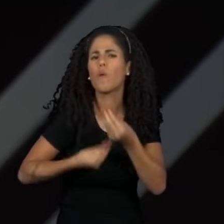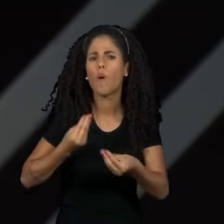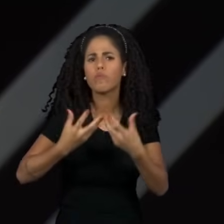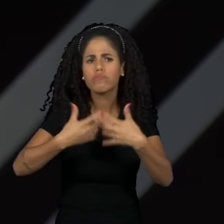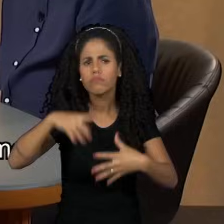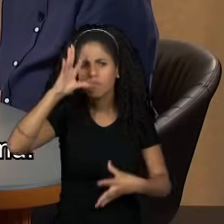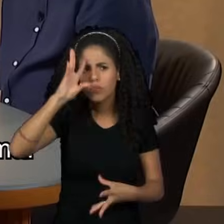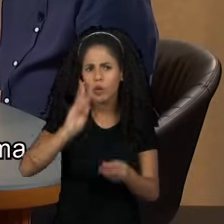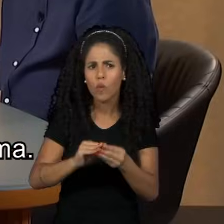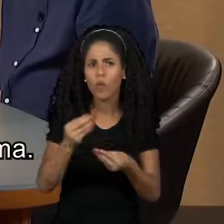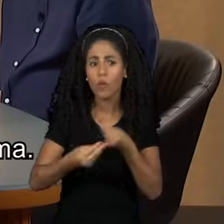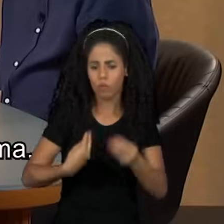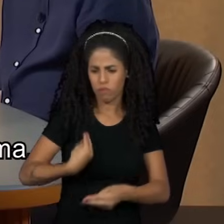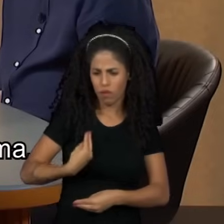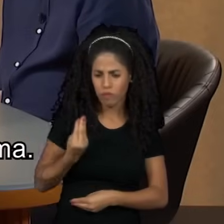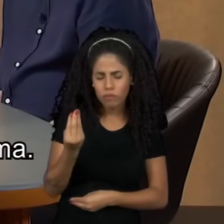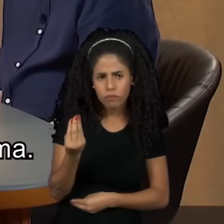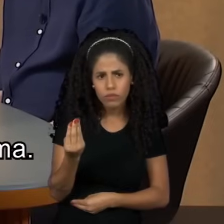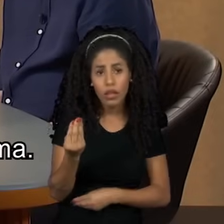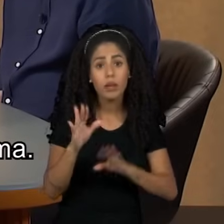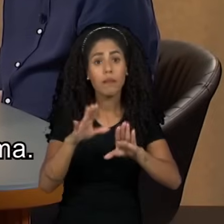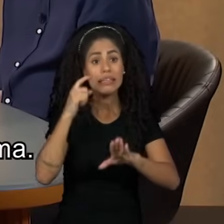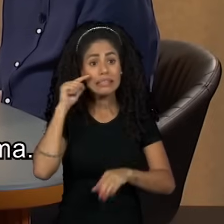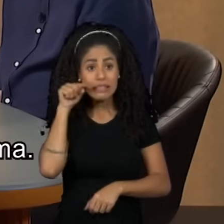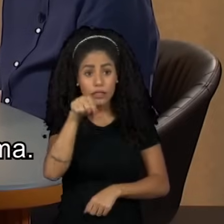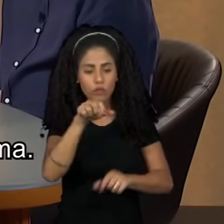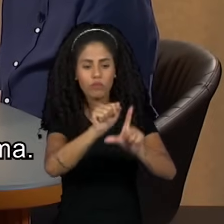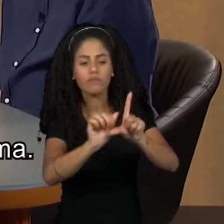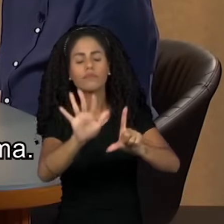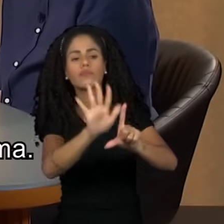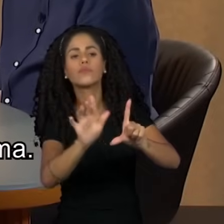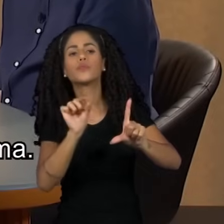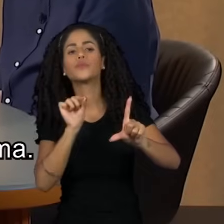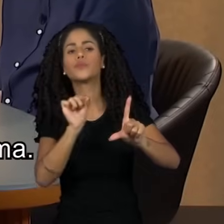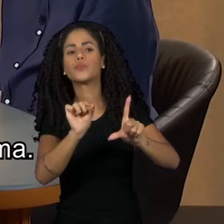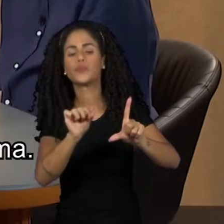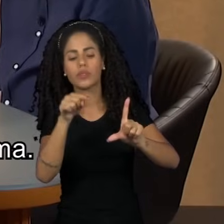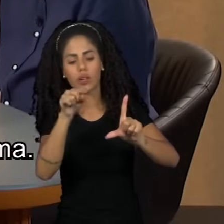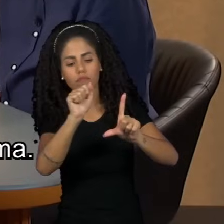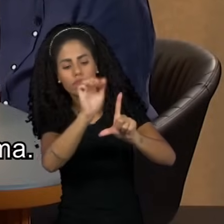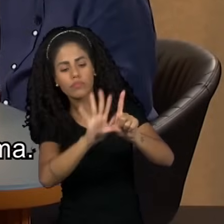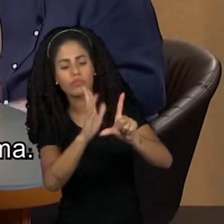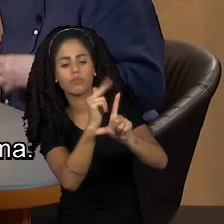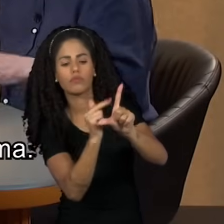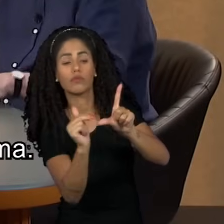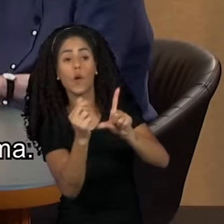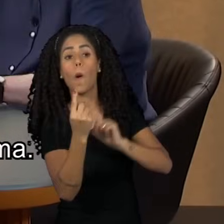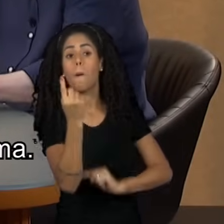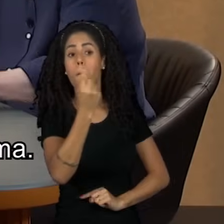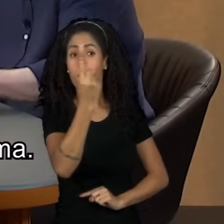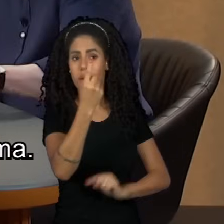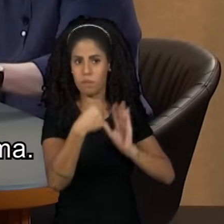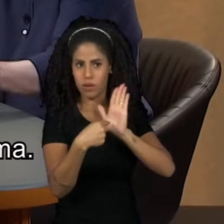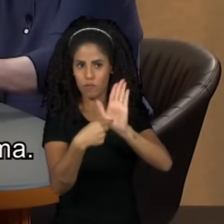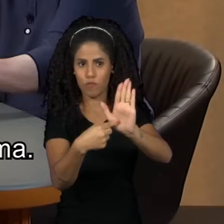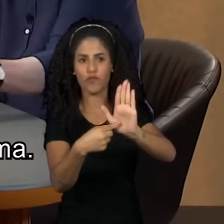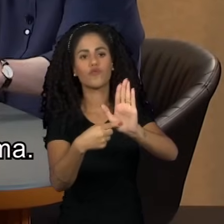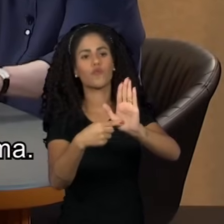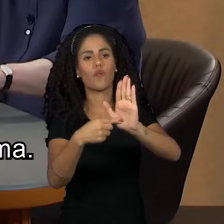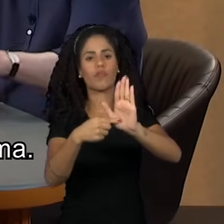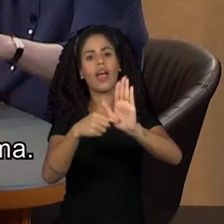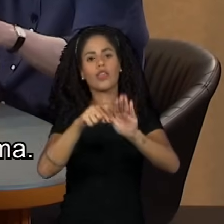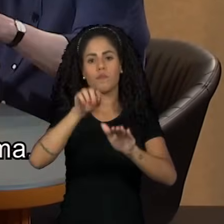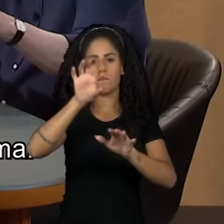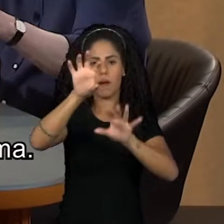compreensão da vida. E esta aqui é o primeiro, aquele quadrado que